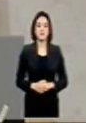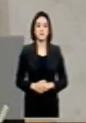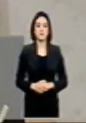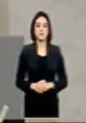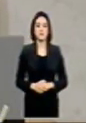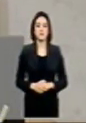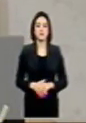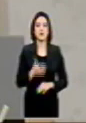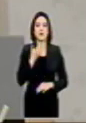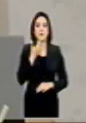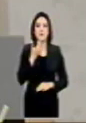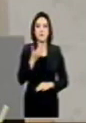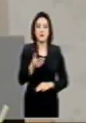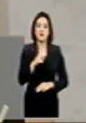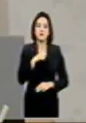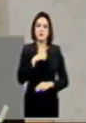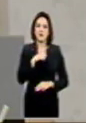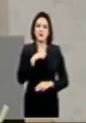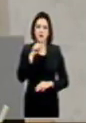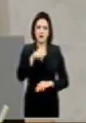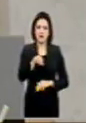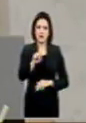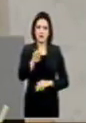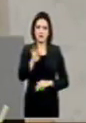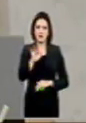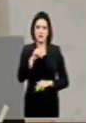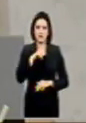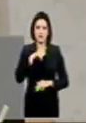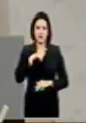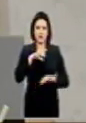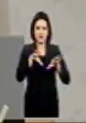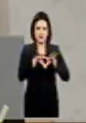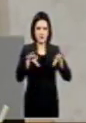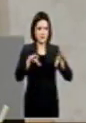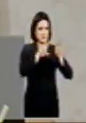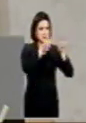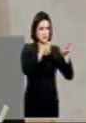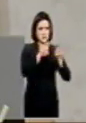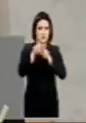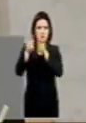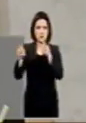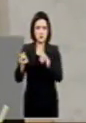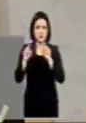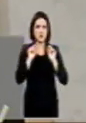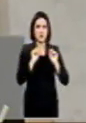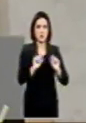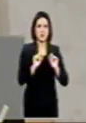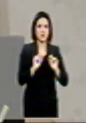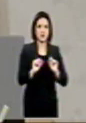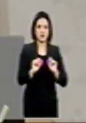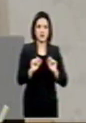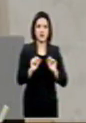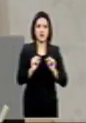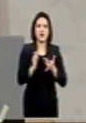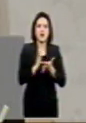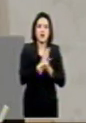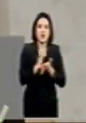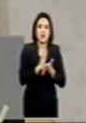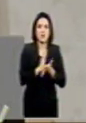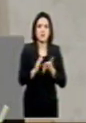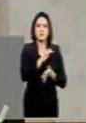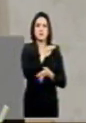devidamente separadas por essa Corte, que eventuais nulidades de atos já praticados